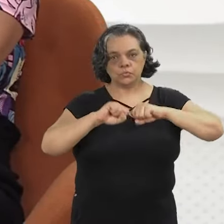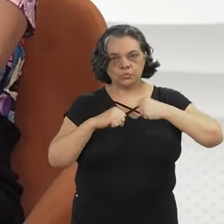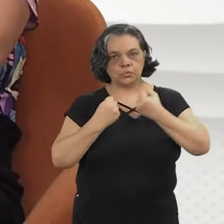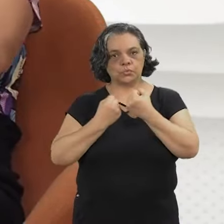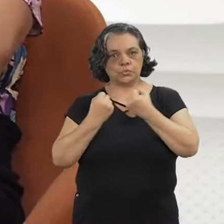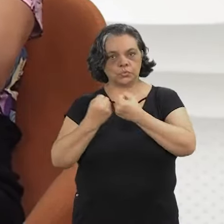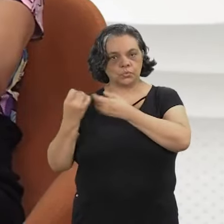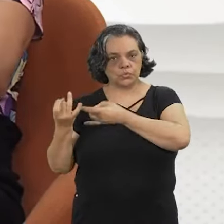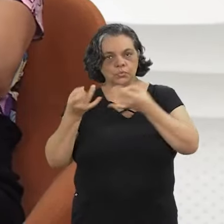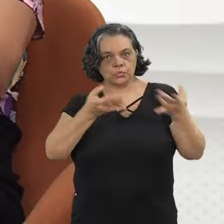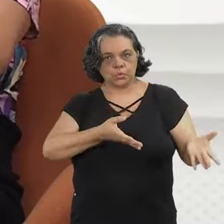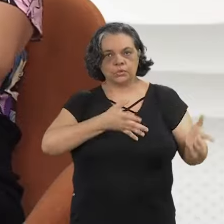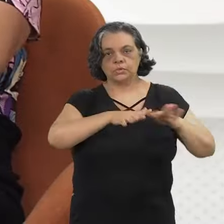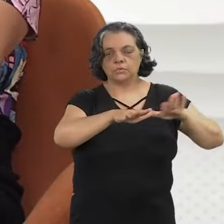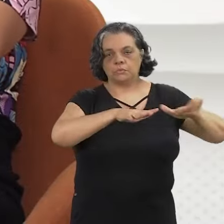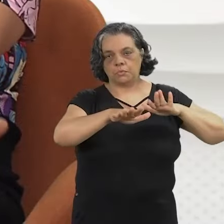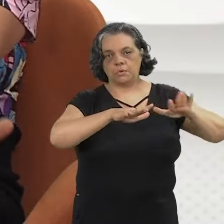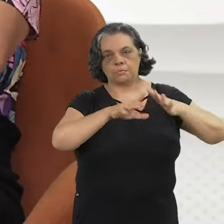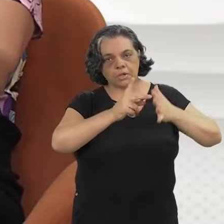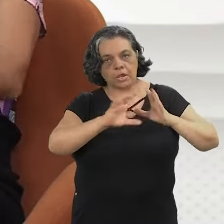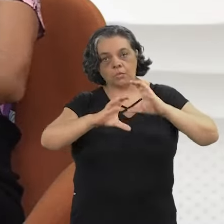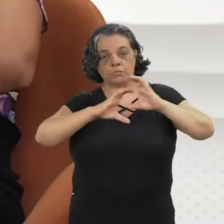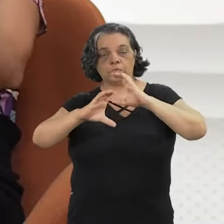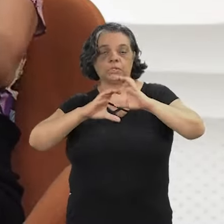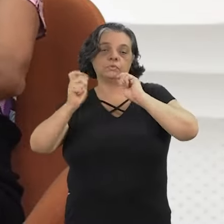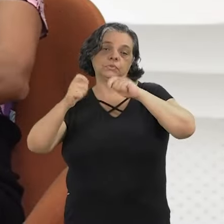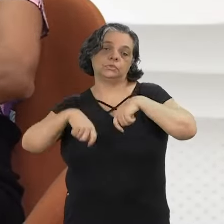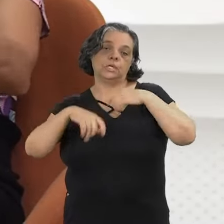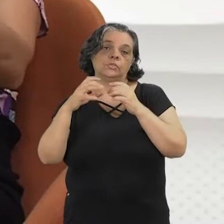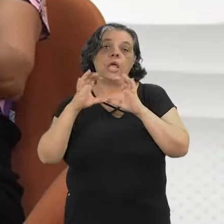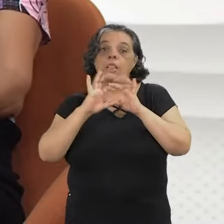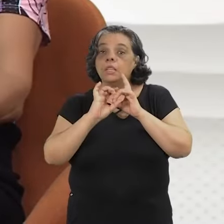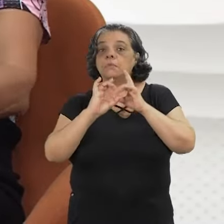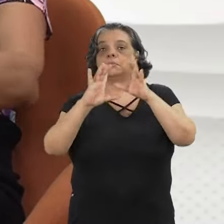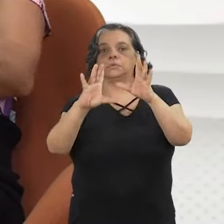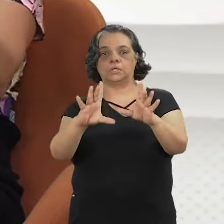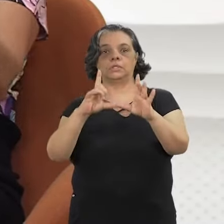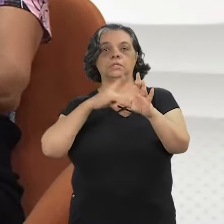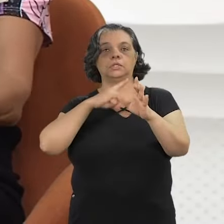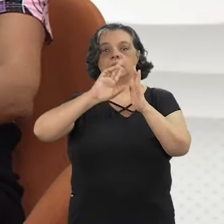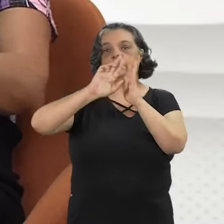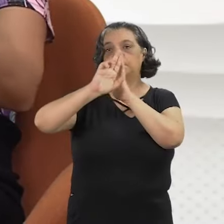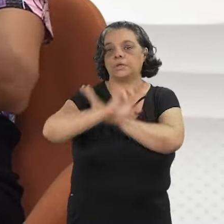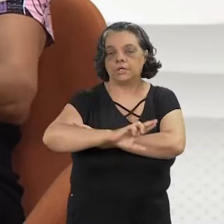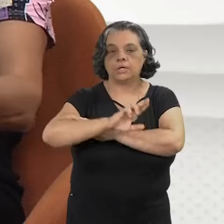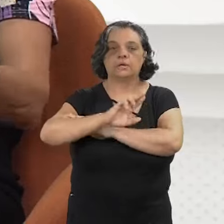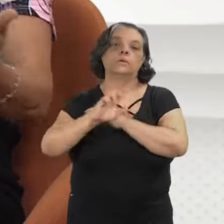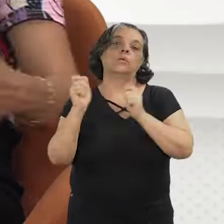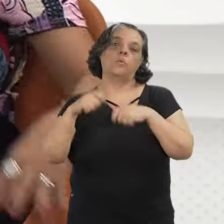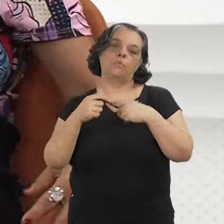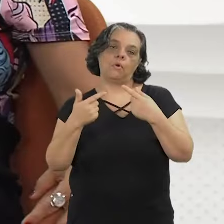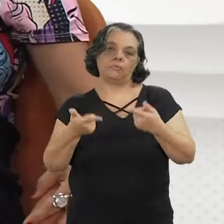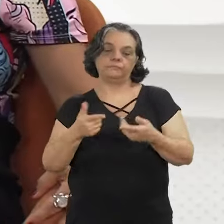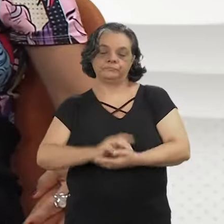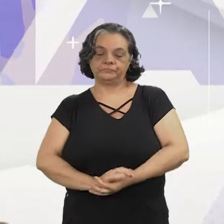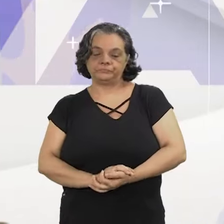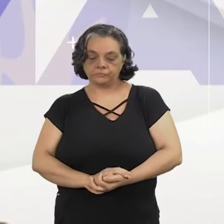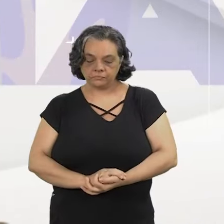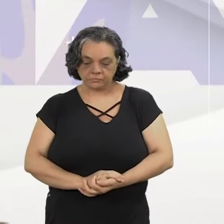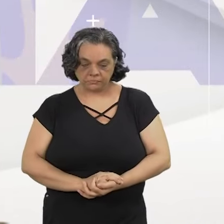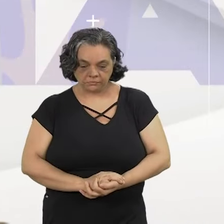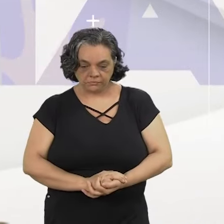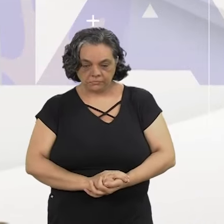sociedade e joga nas mobilizações para que a comunicação seja de fato democratizada diversa e plural como deve